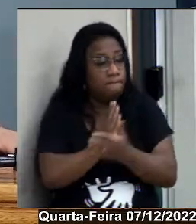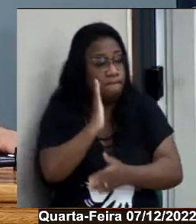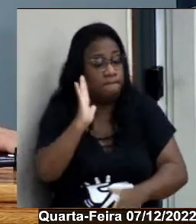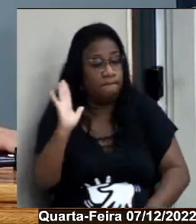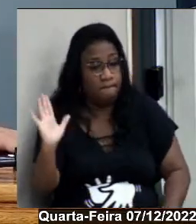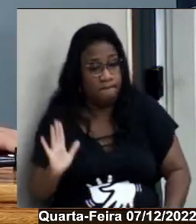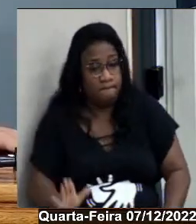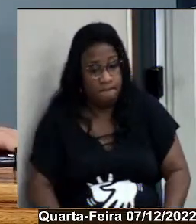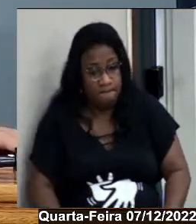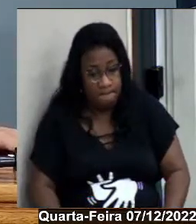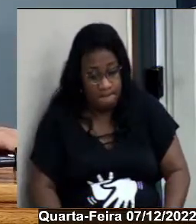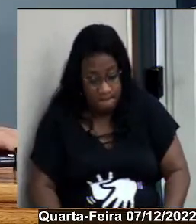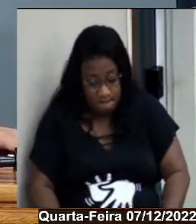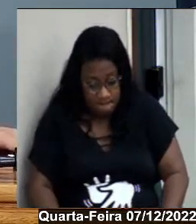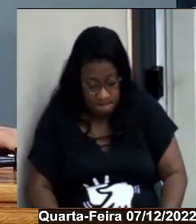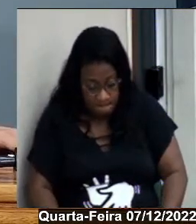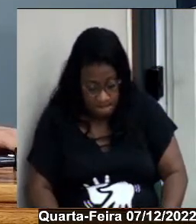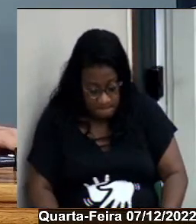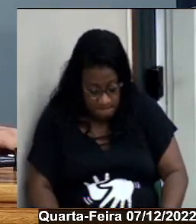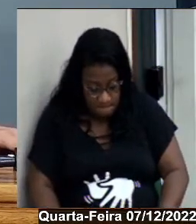aprovado.